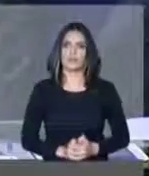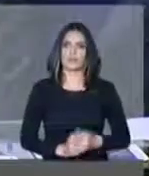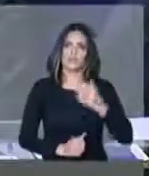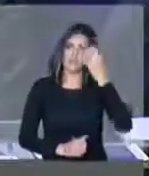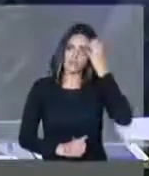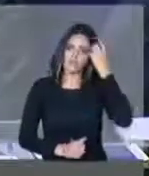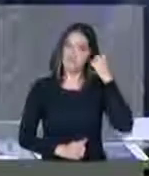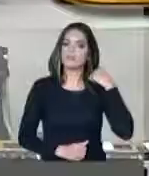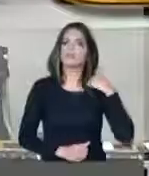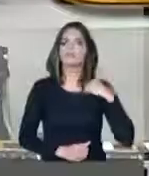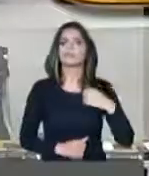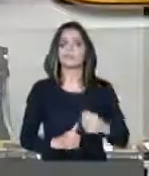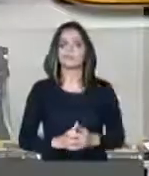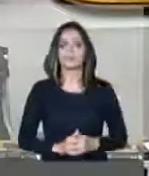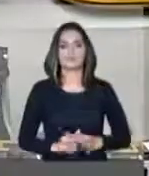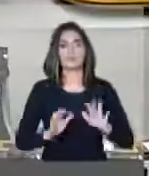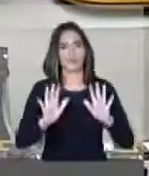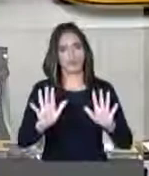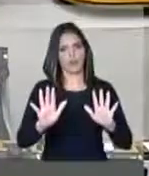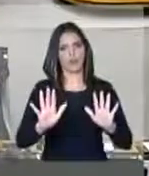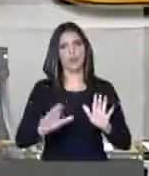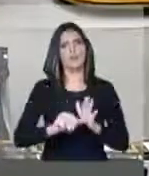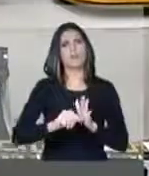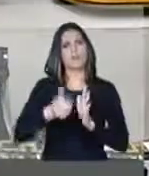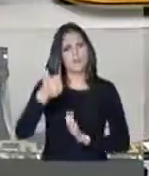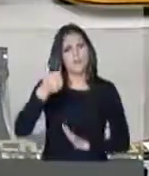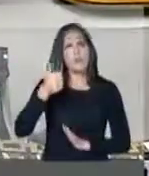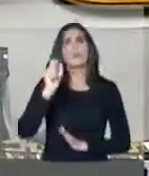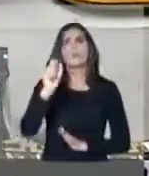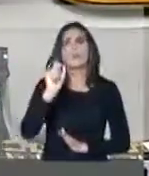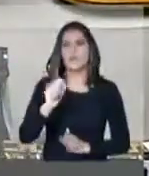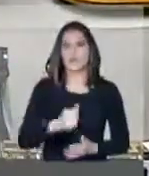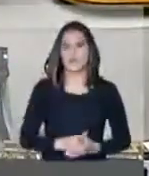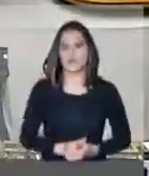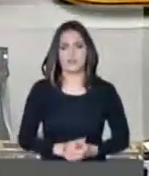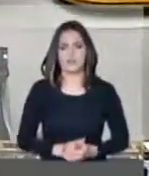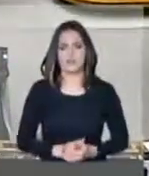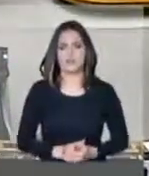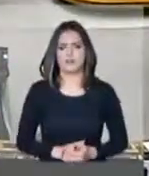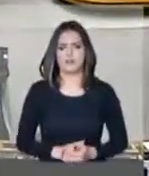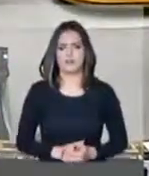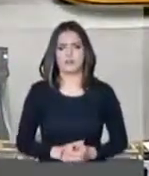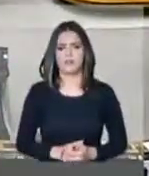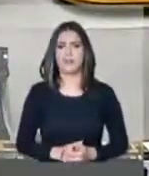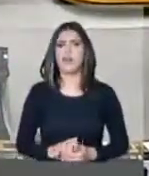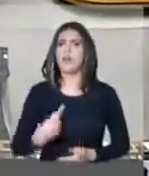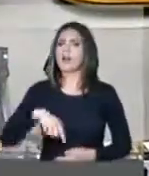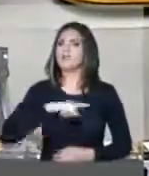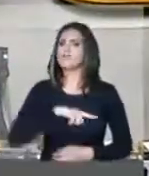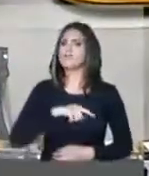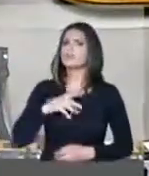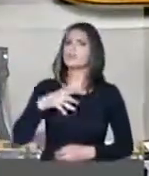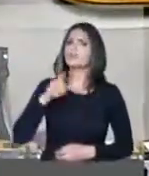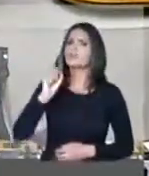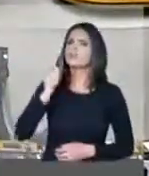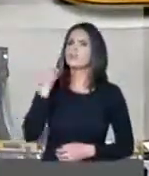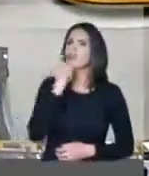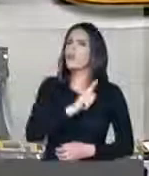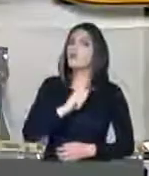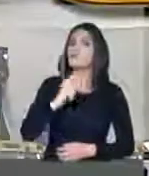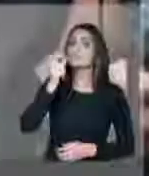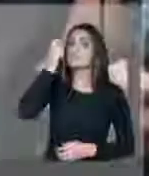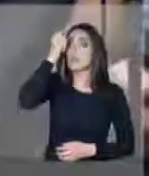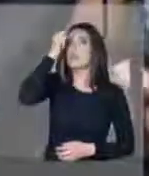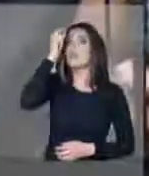Presidente, olha só, primeiramente, a gente é que não vai descansar enquanto a gente não conseguir saber